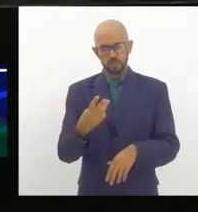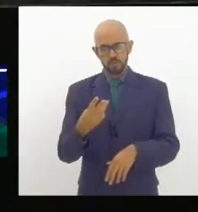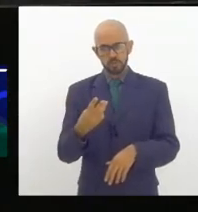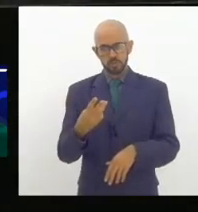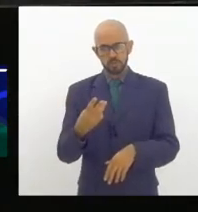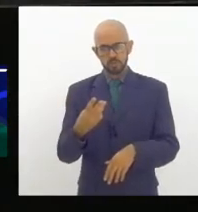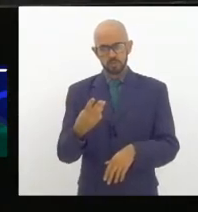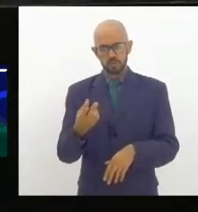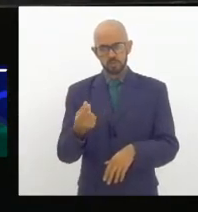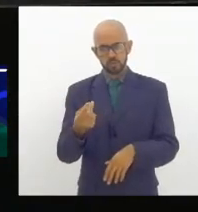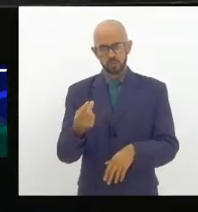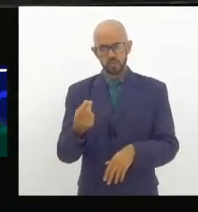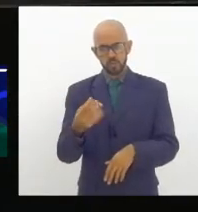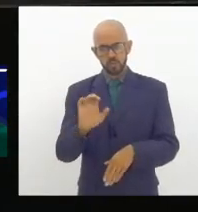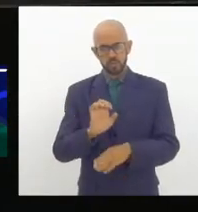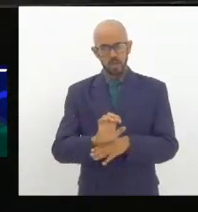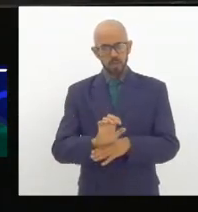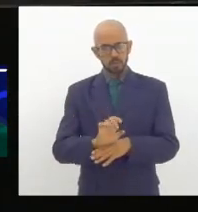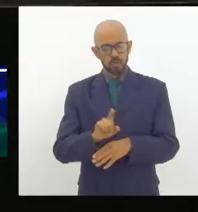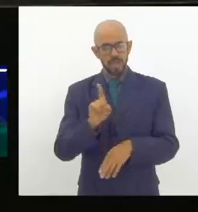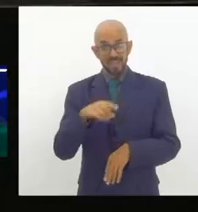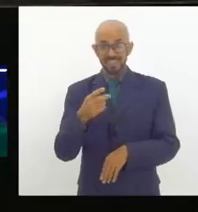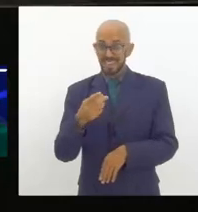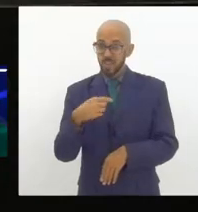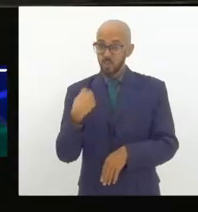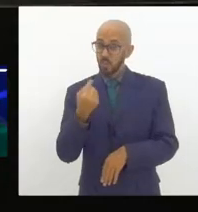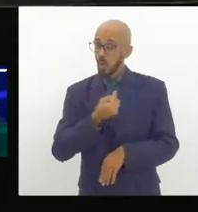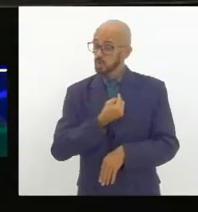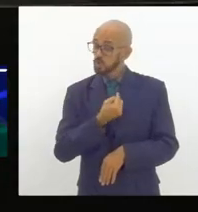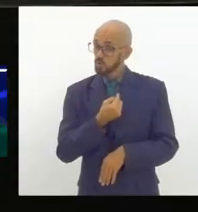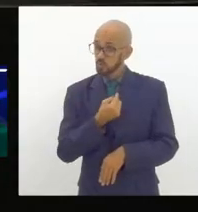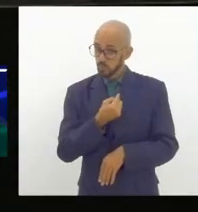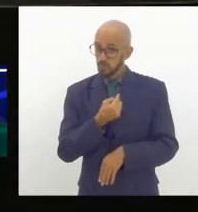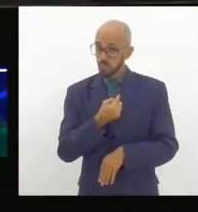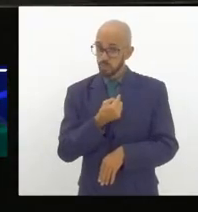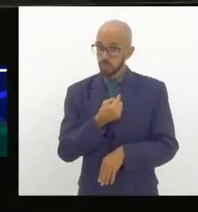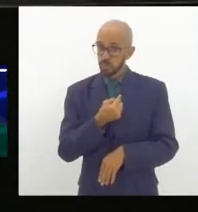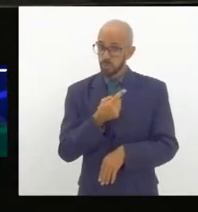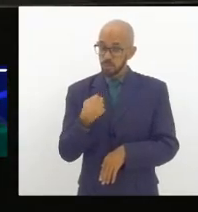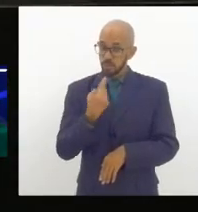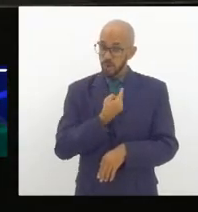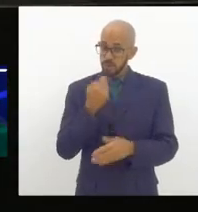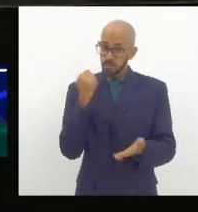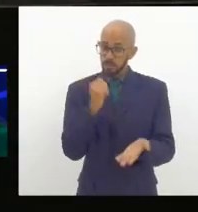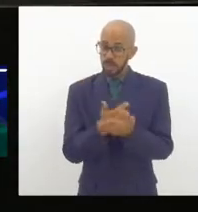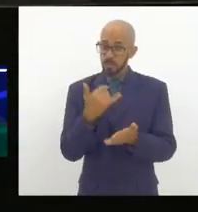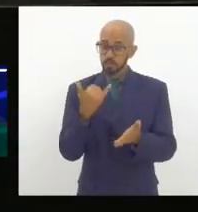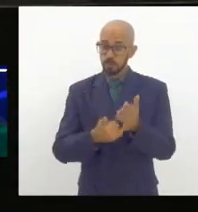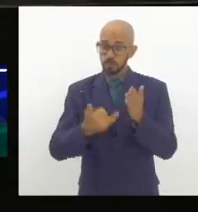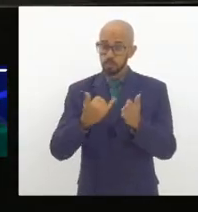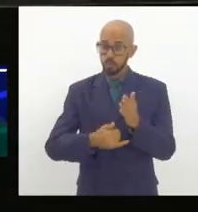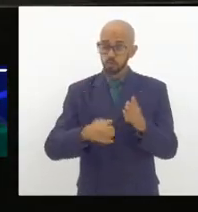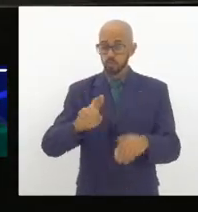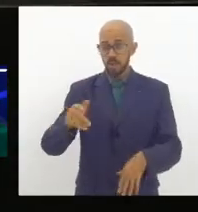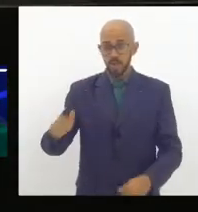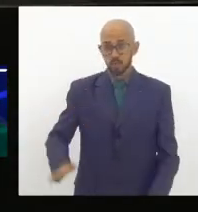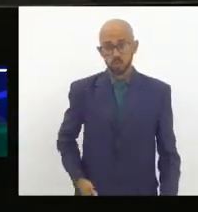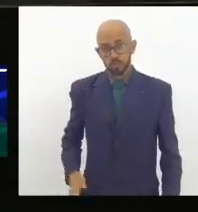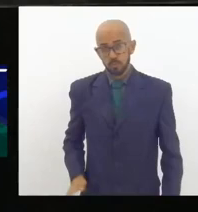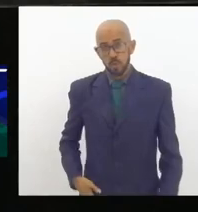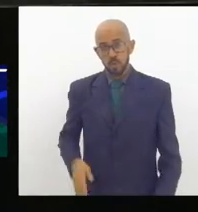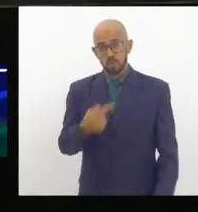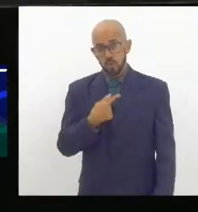proteção do estado é nosso viu gente é dinheiro que é nós nós é que pagamos imposto um ano do bolso do